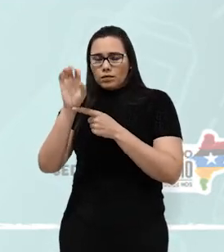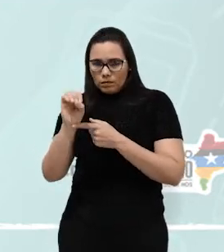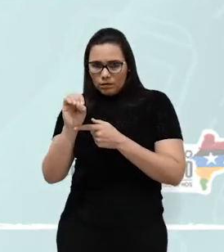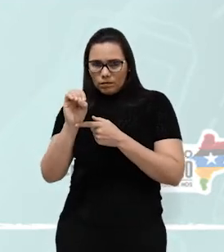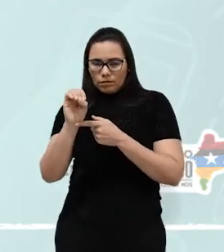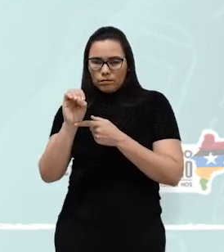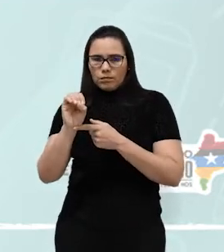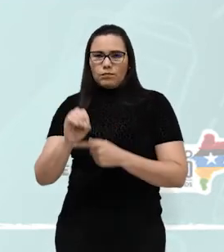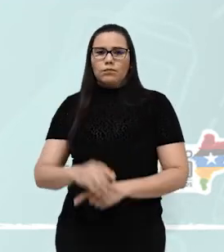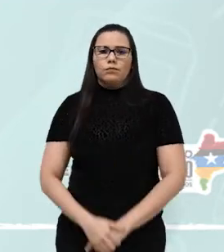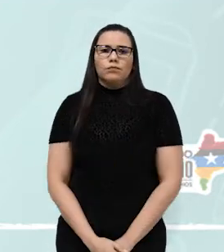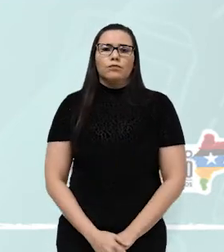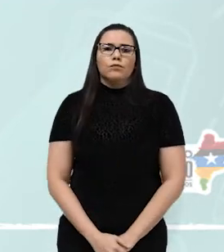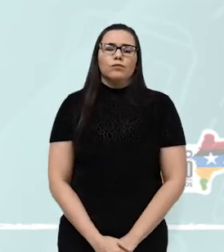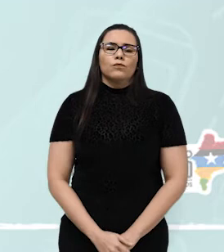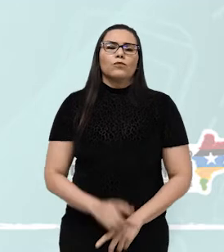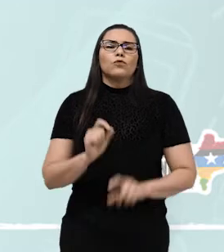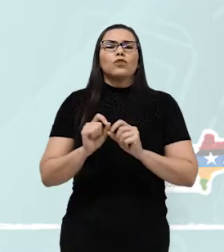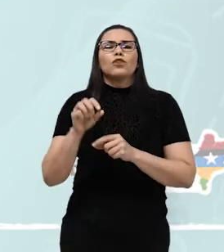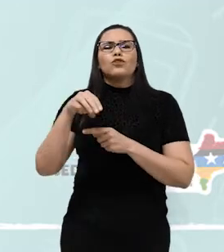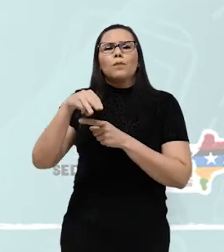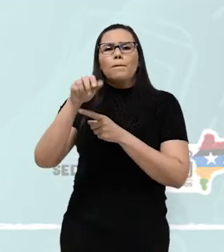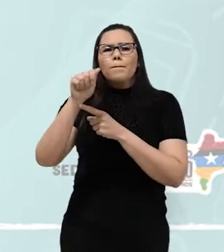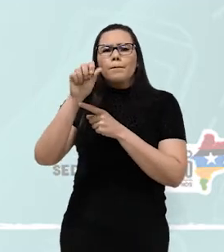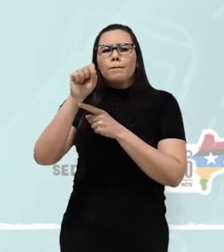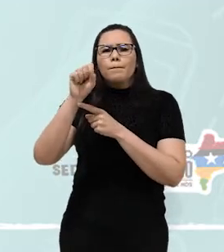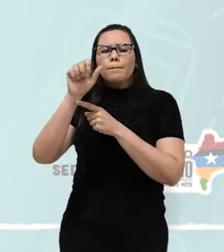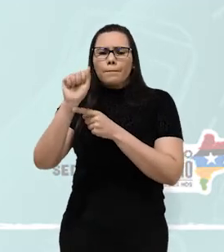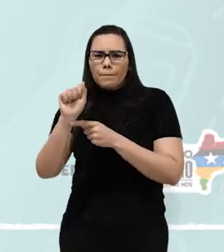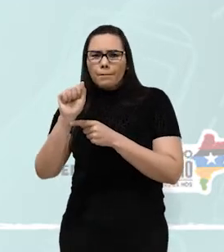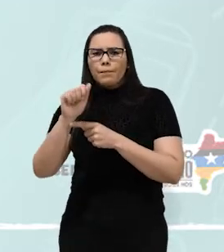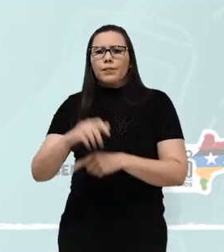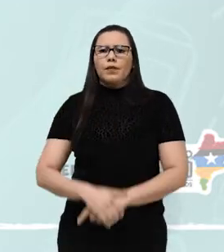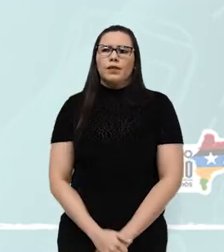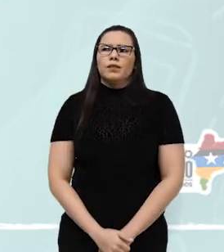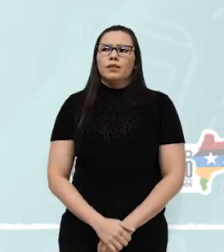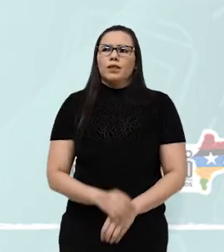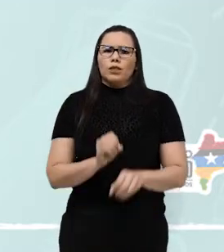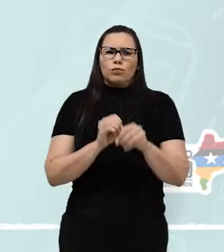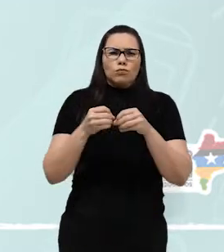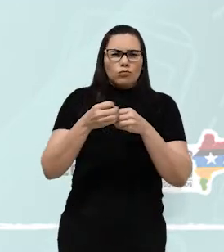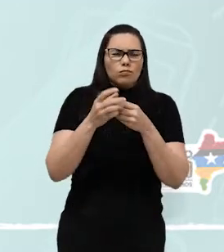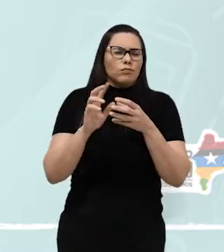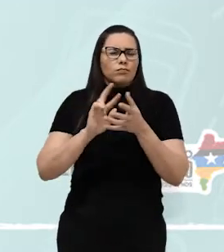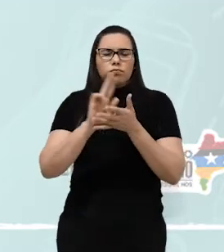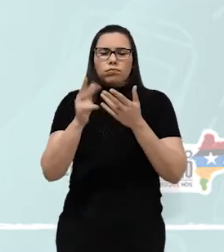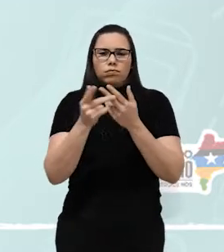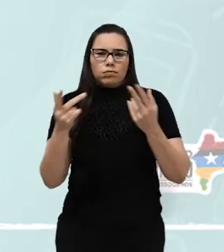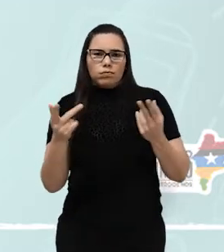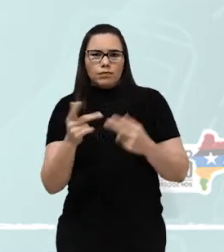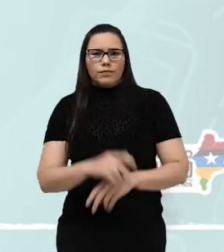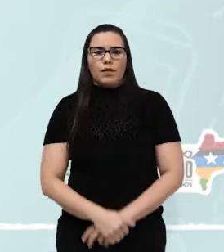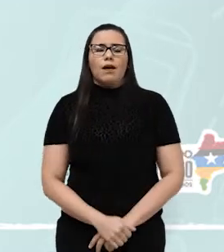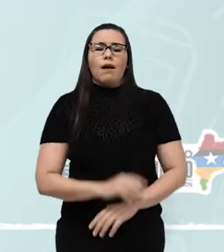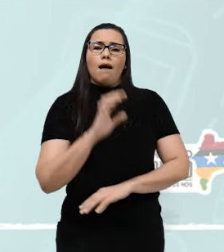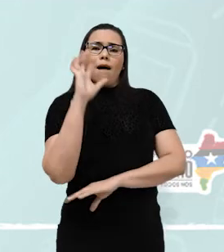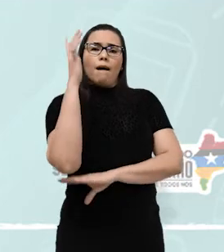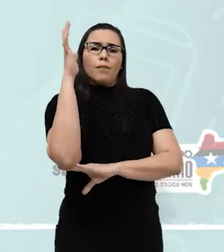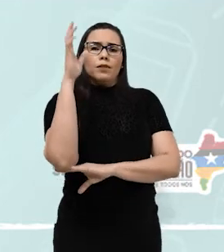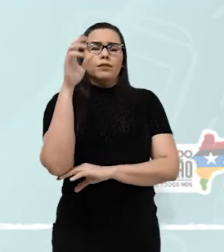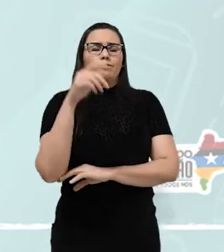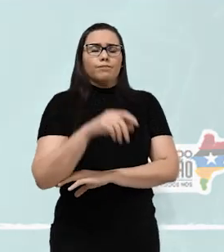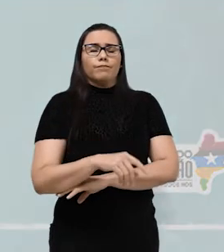de energia. Então, a natureza, as plantas, ela absorve a energia que veio do sol, aí ela converte